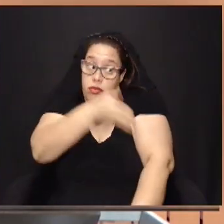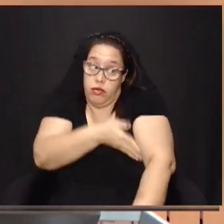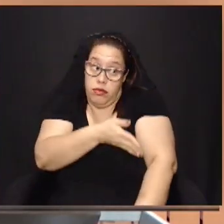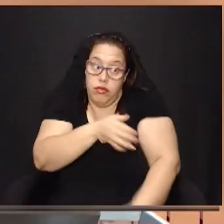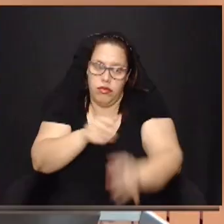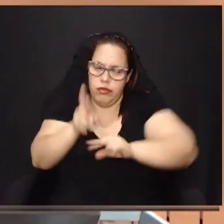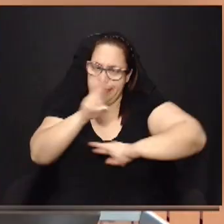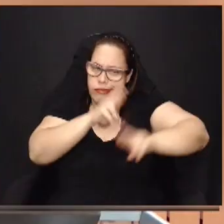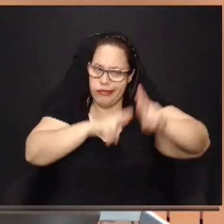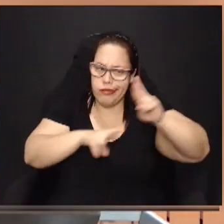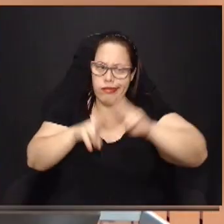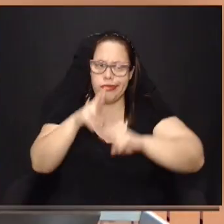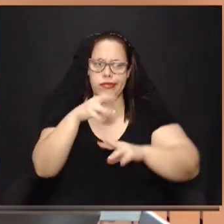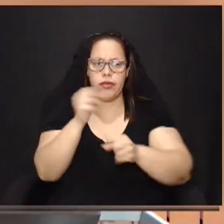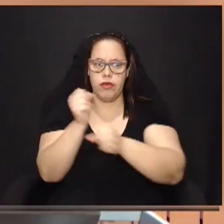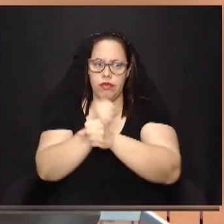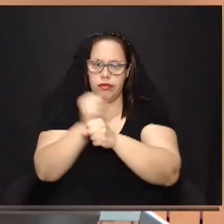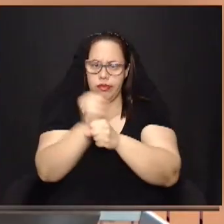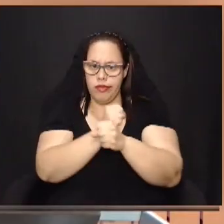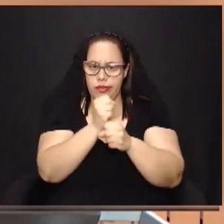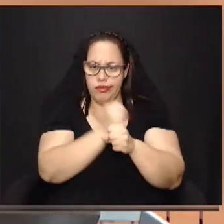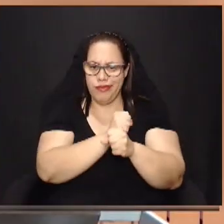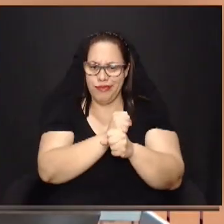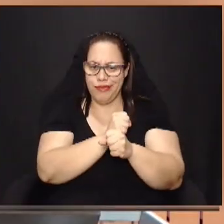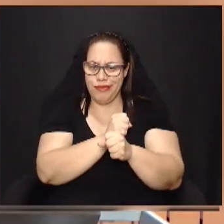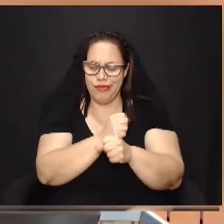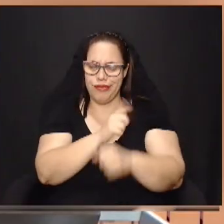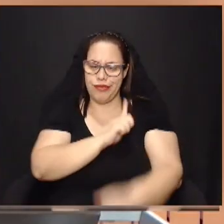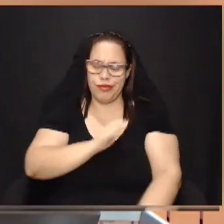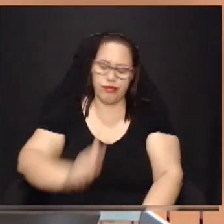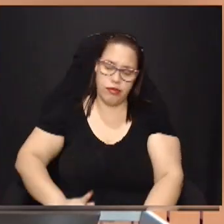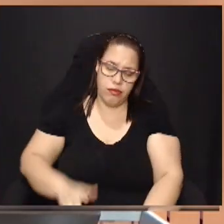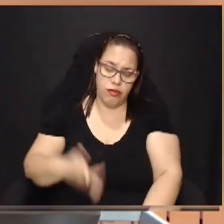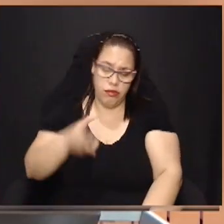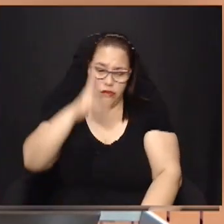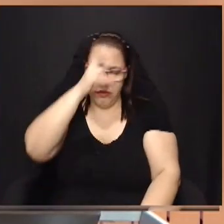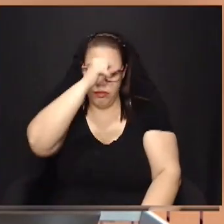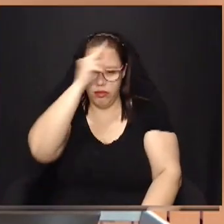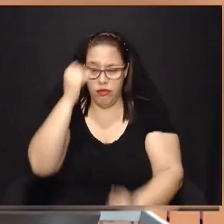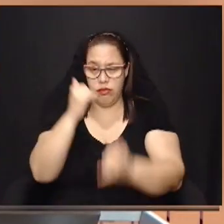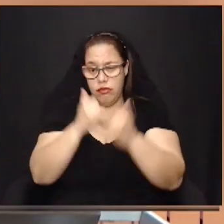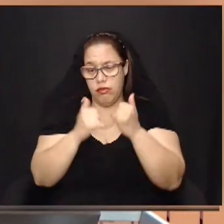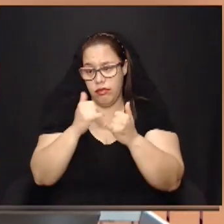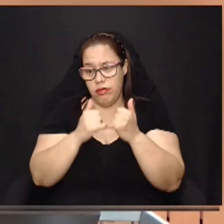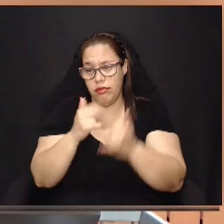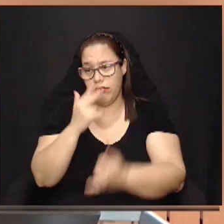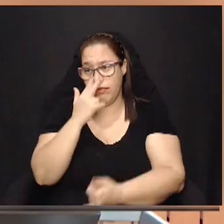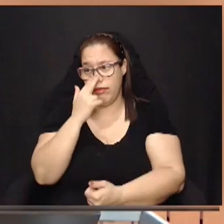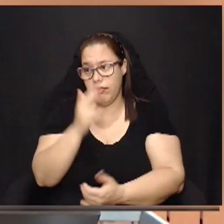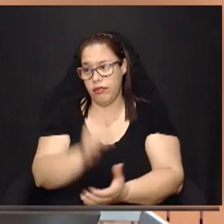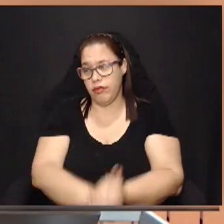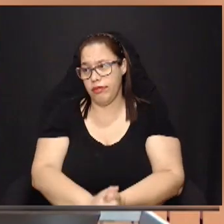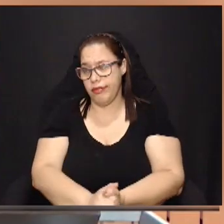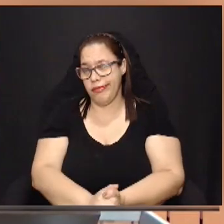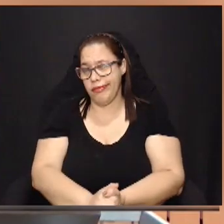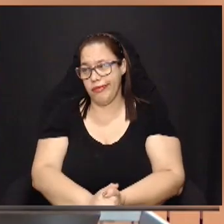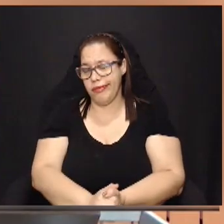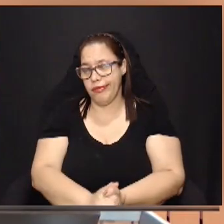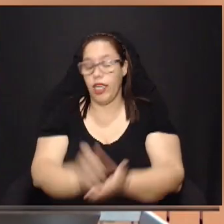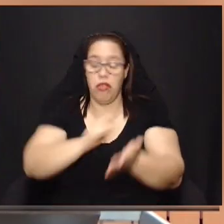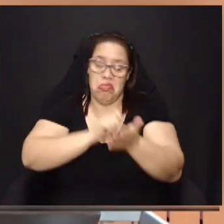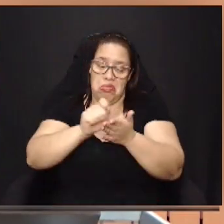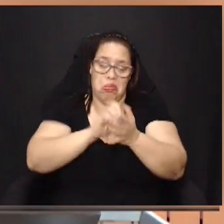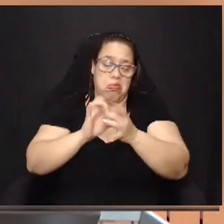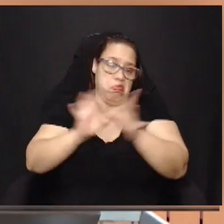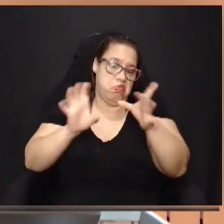fiscalização de obras. O que o governo Dário está fazendo é muito semelhante, porque ele está atribuindo autodeclaração para a